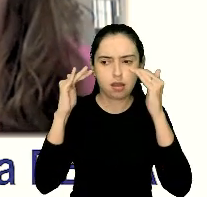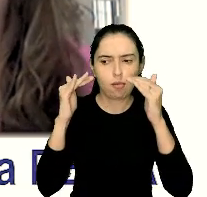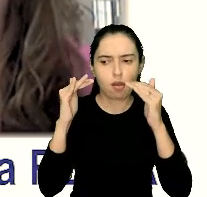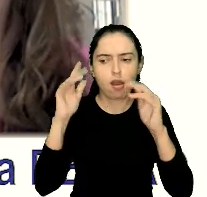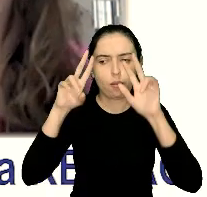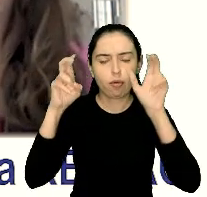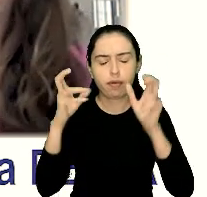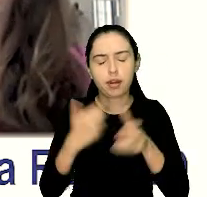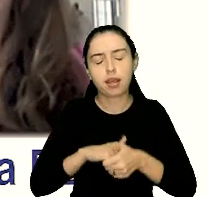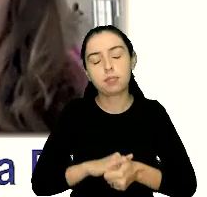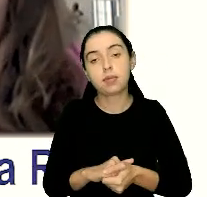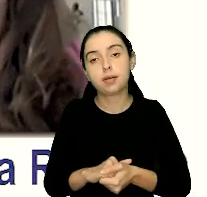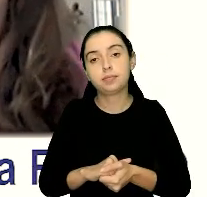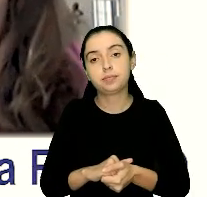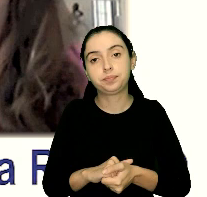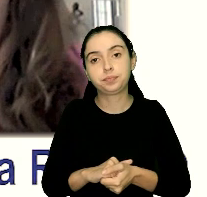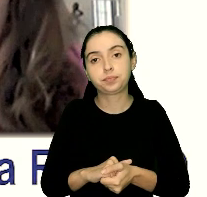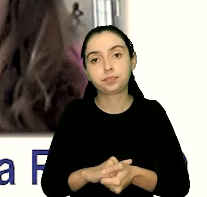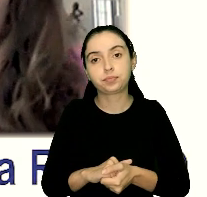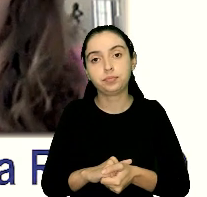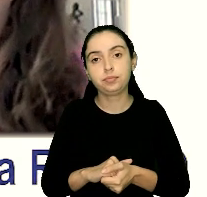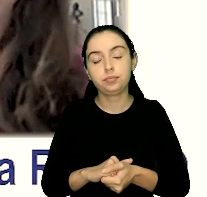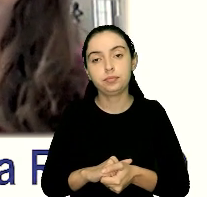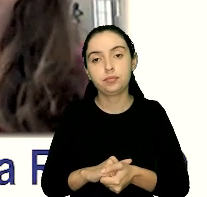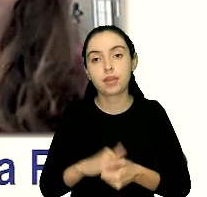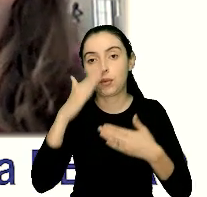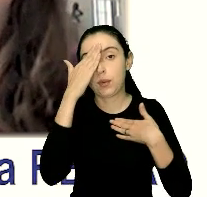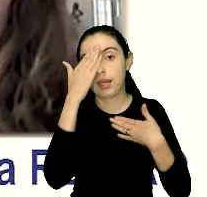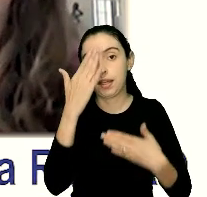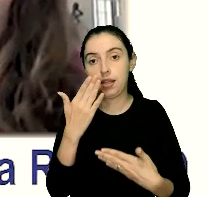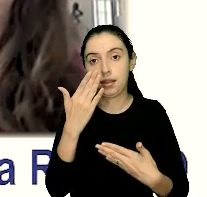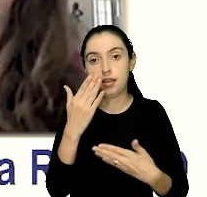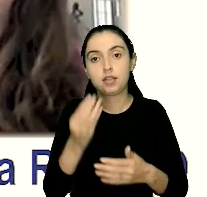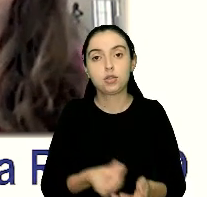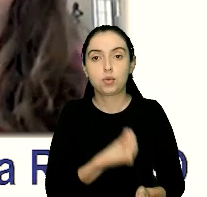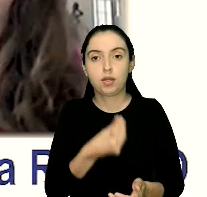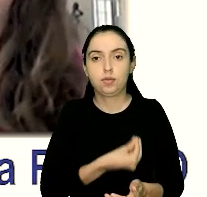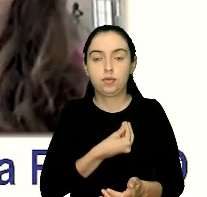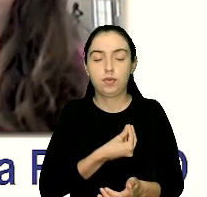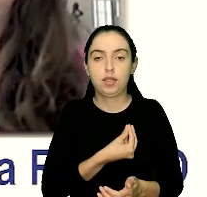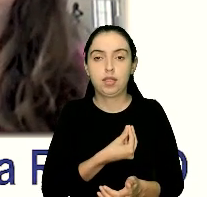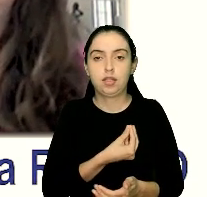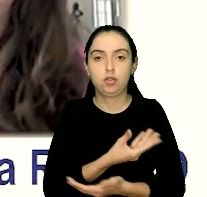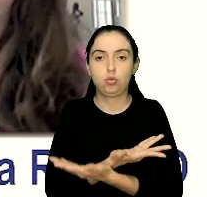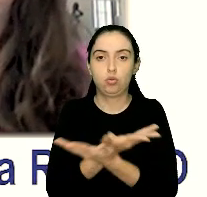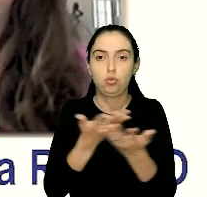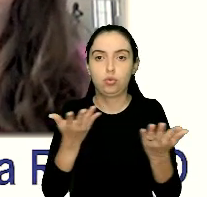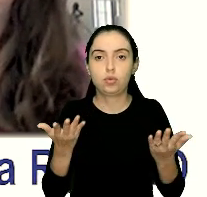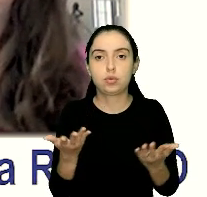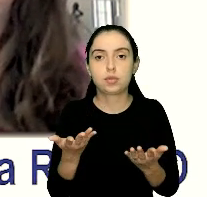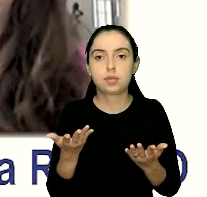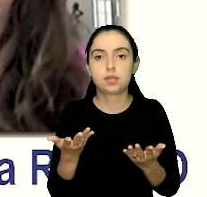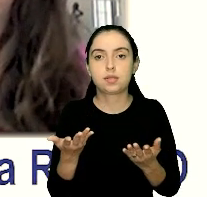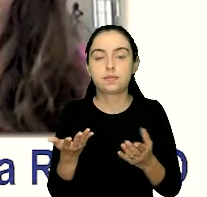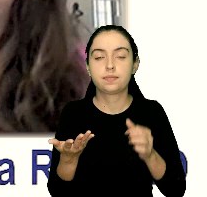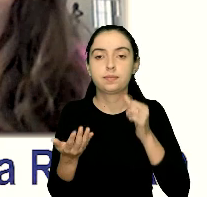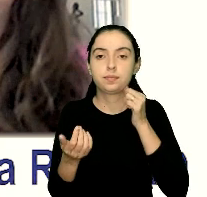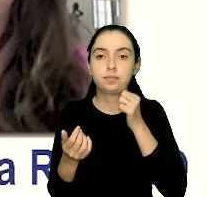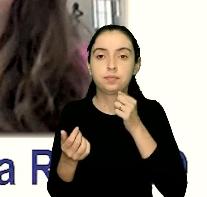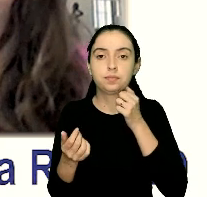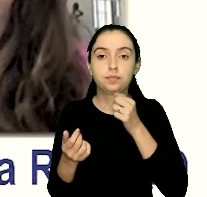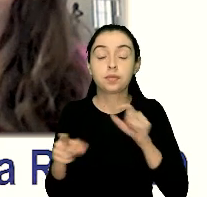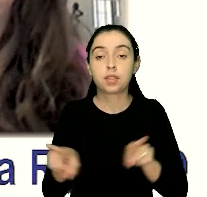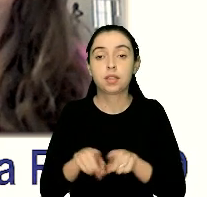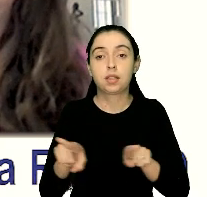então eu agradeço a presença de todos, e também fazendo